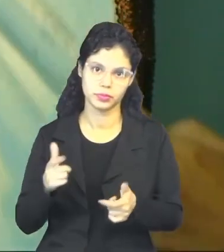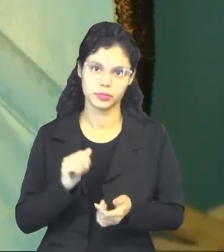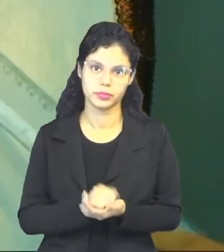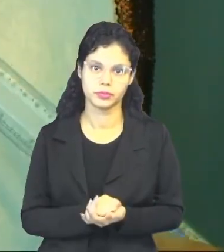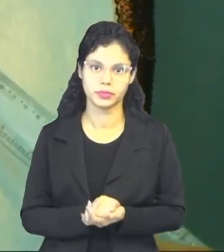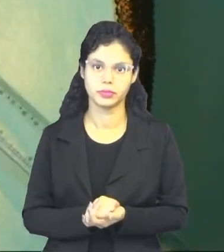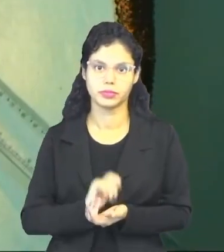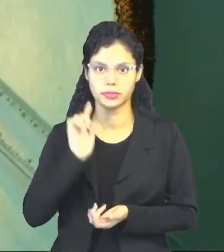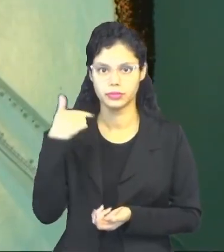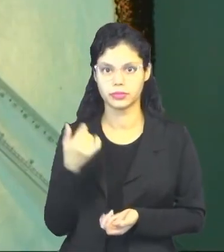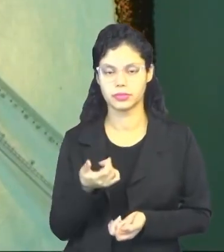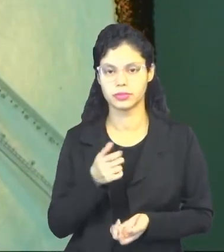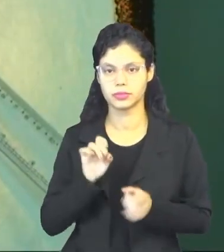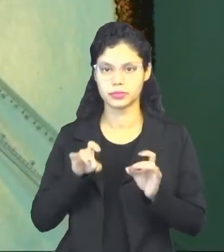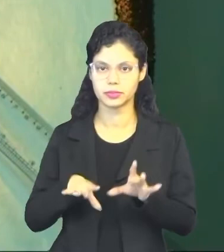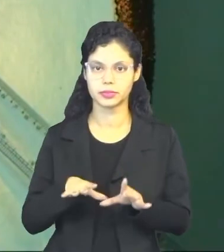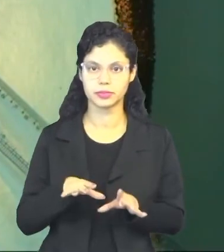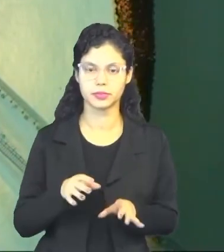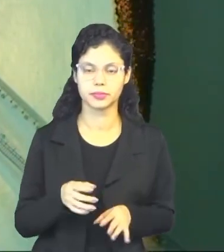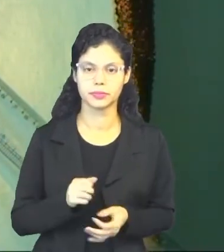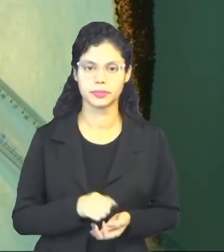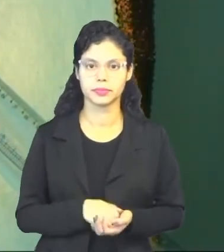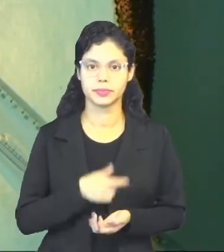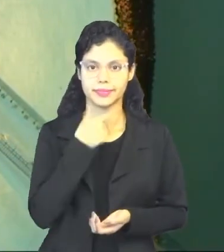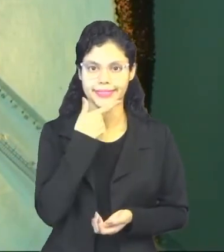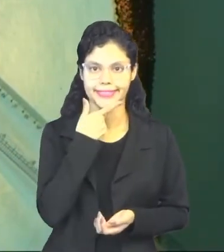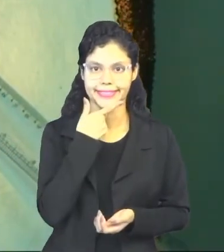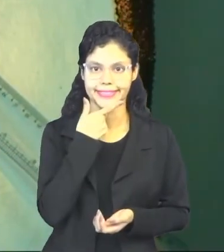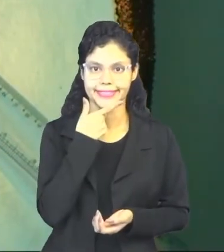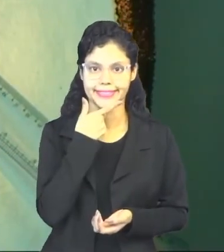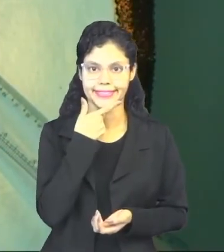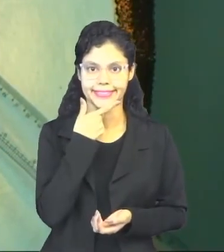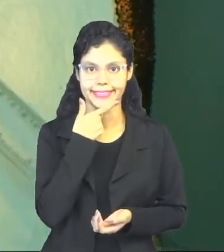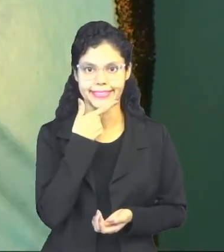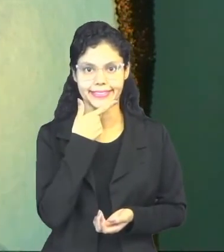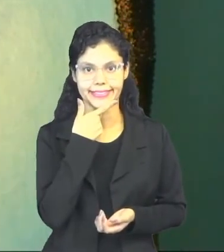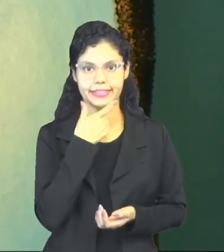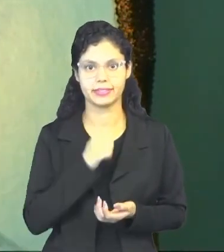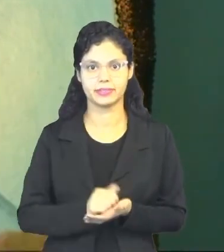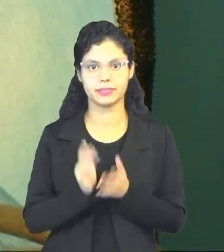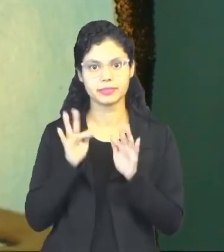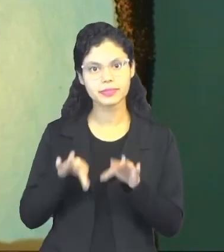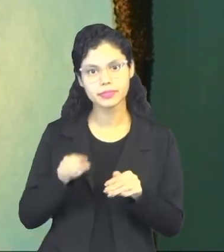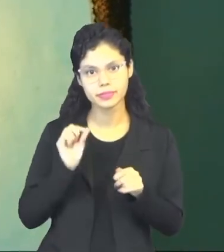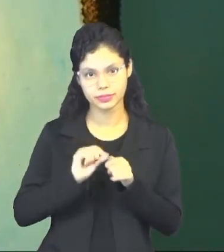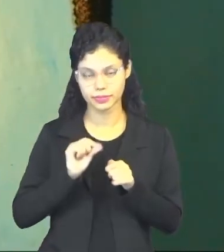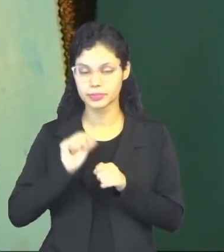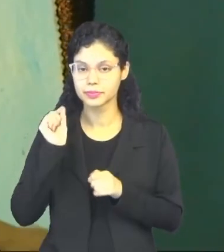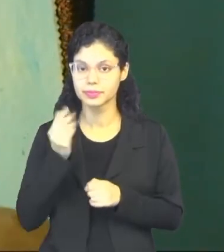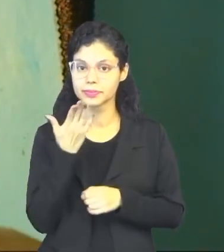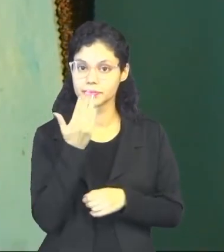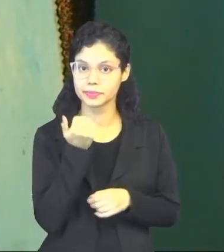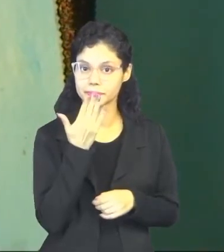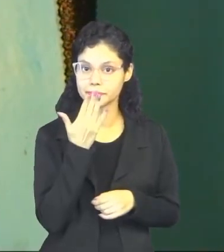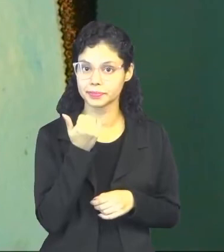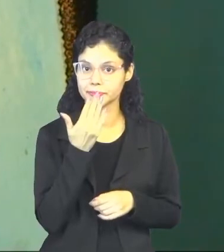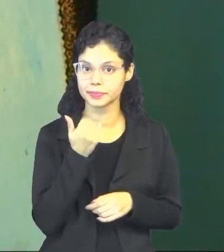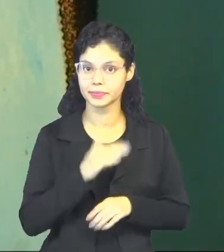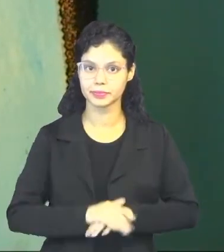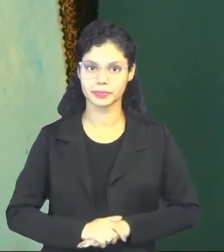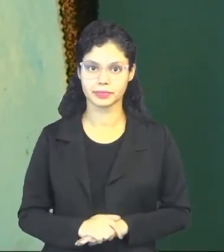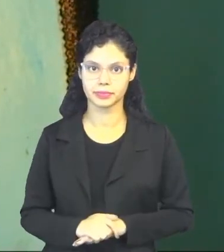né? E no último quadrinho, a Magali já está feliz. Afinal, ela fez o quê? Se